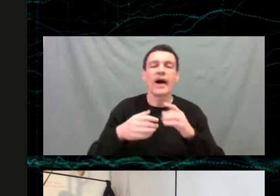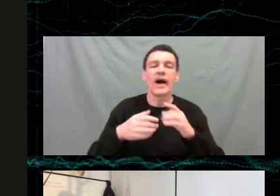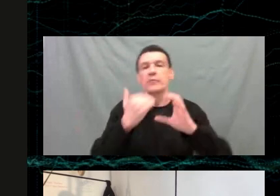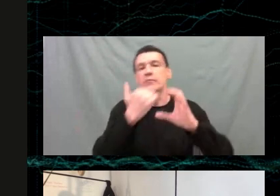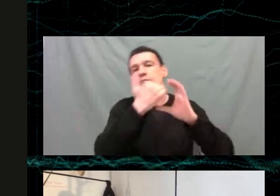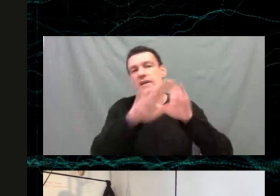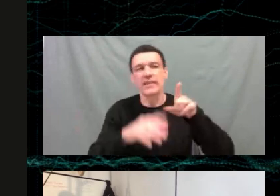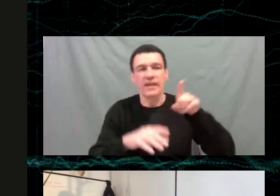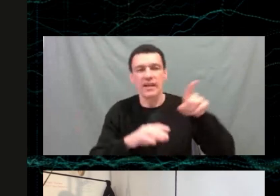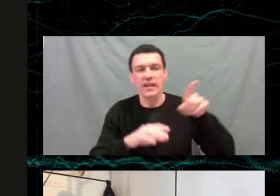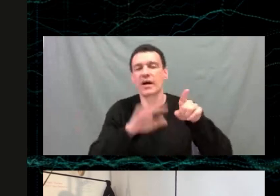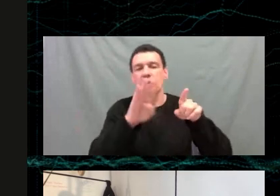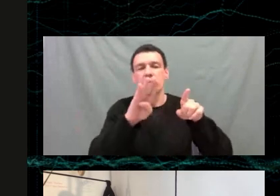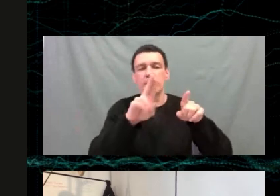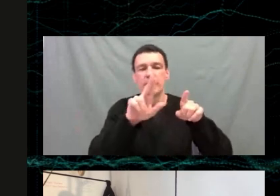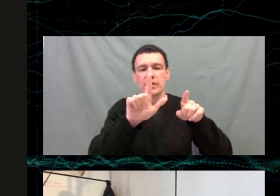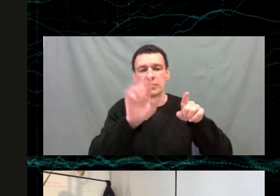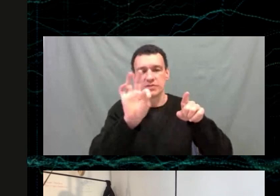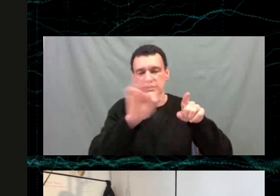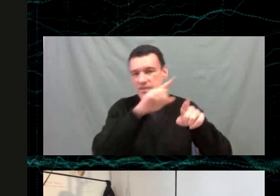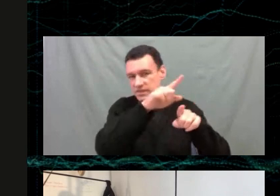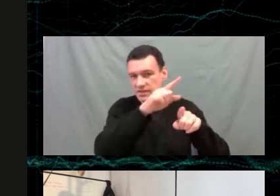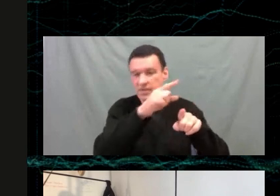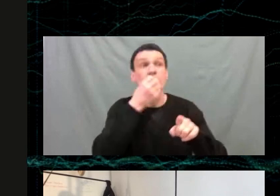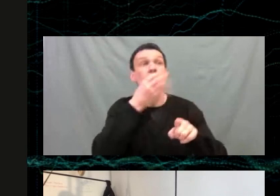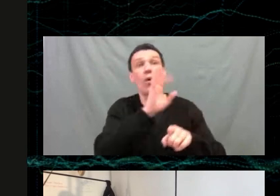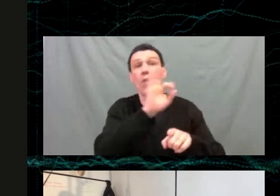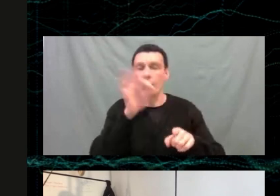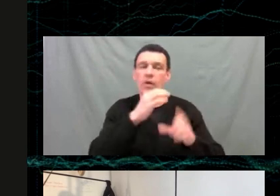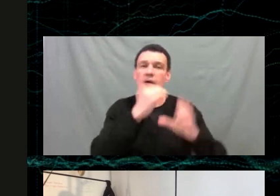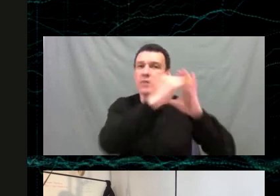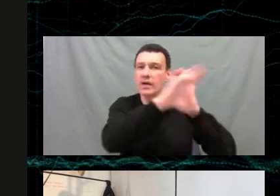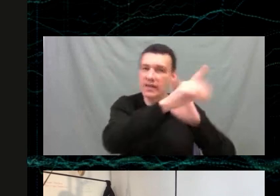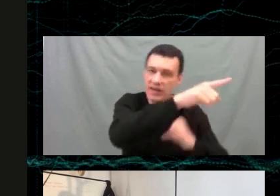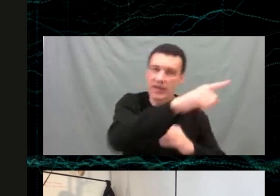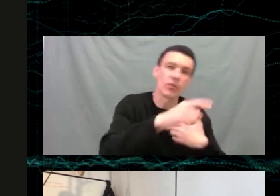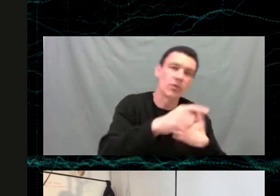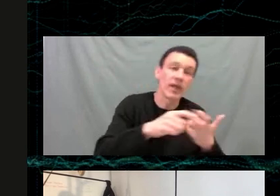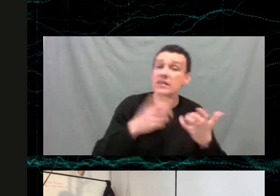com sucesso. Então, o céu é o limite, dá para fazer muita coisa legal.